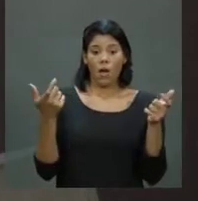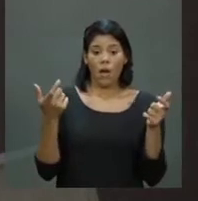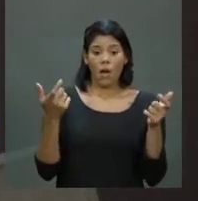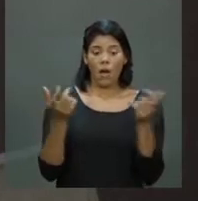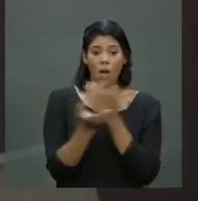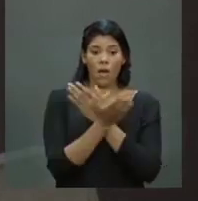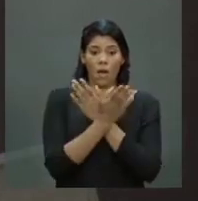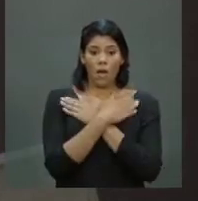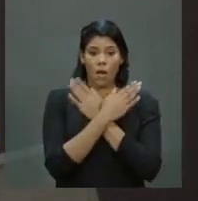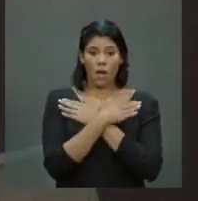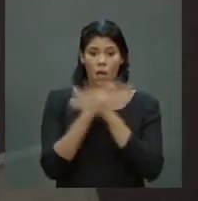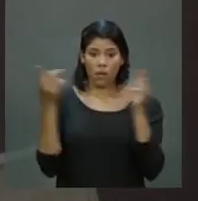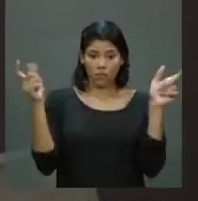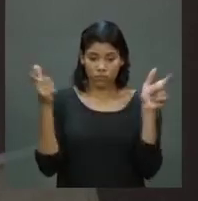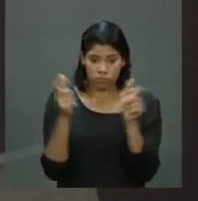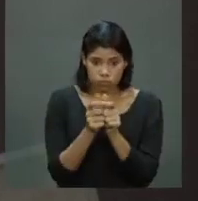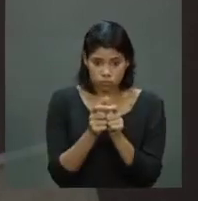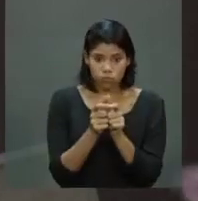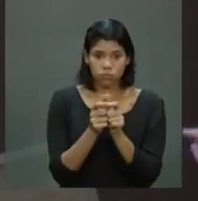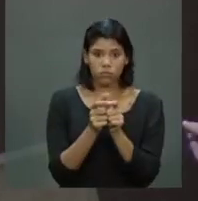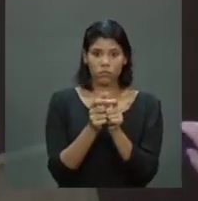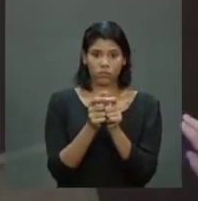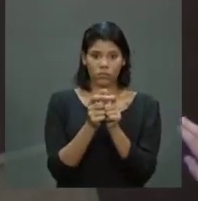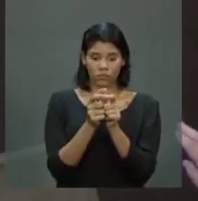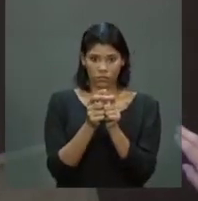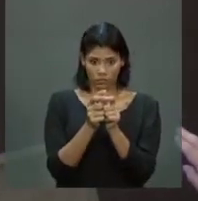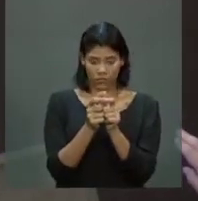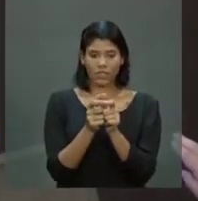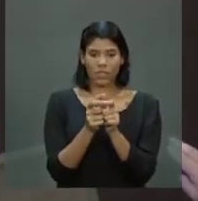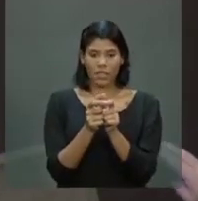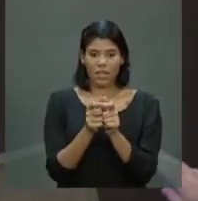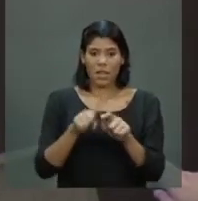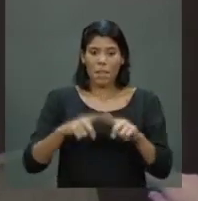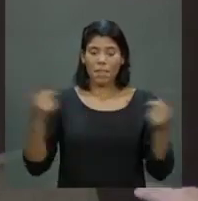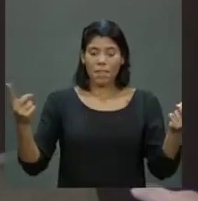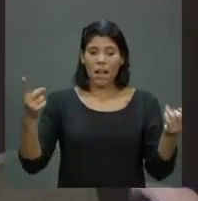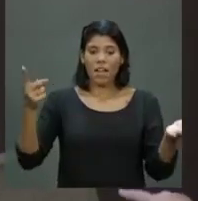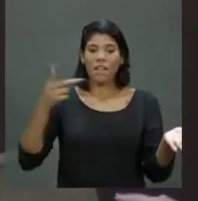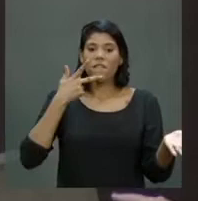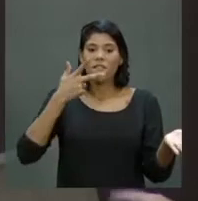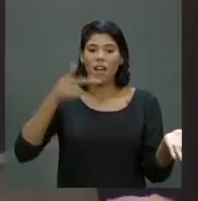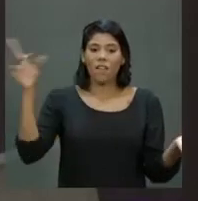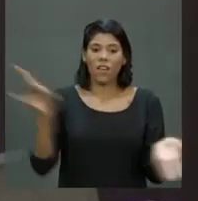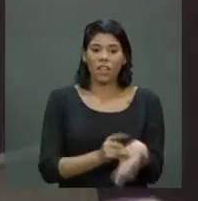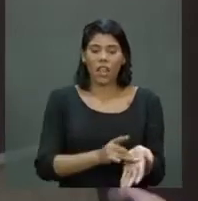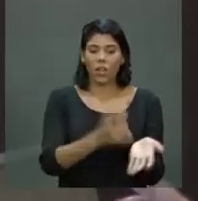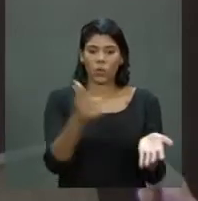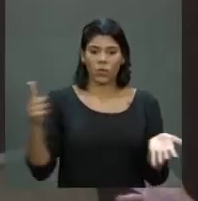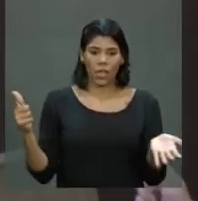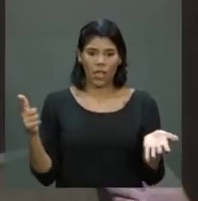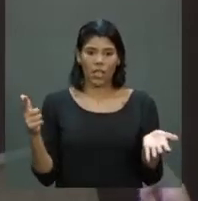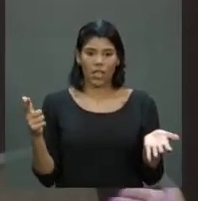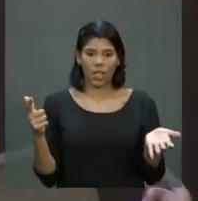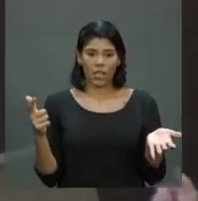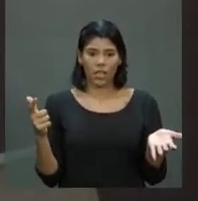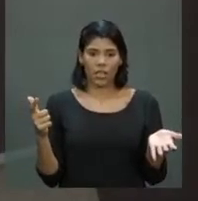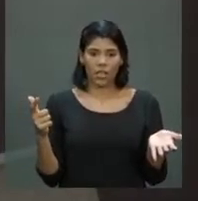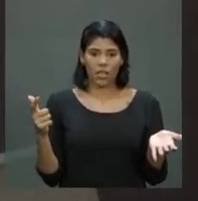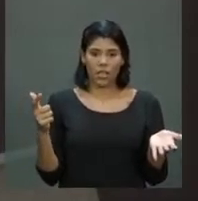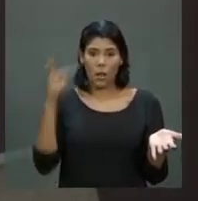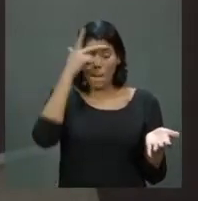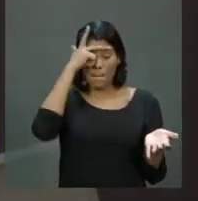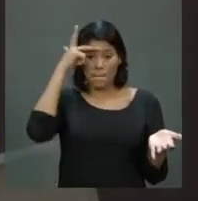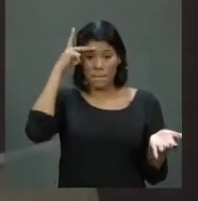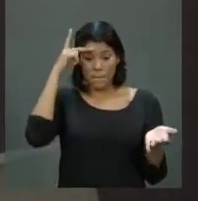de subocupados e desalentados, aqueles que sequer hoje procuram emprego porque estão